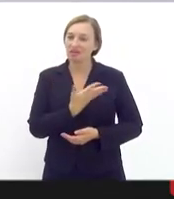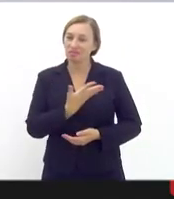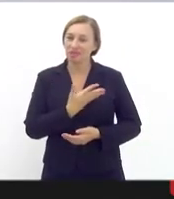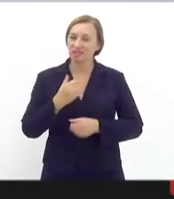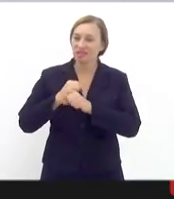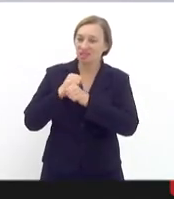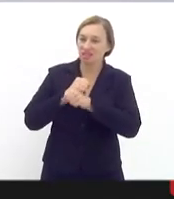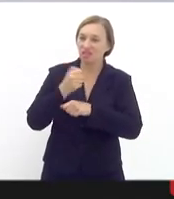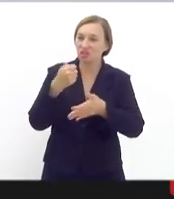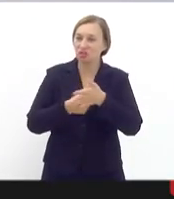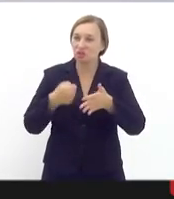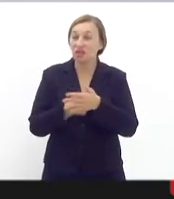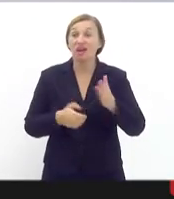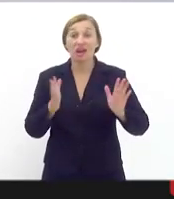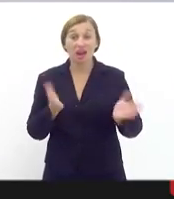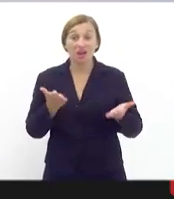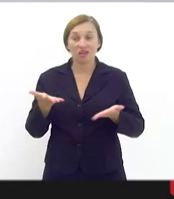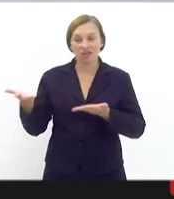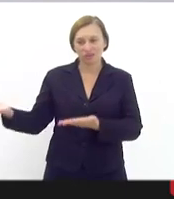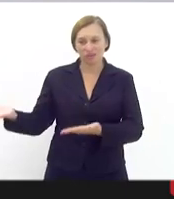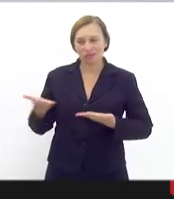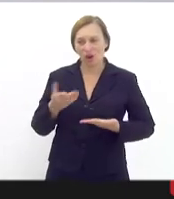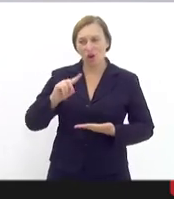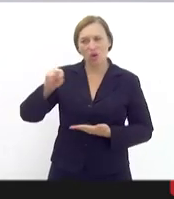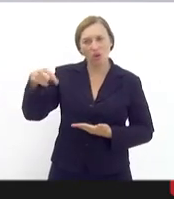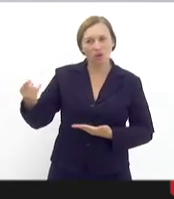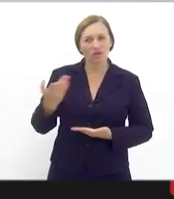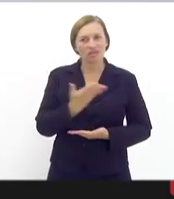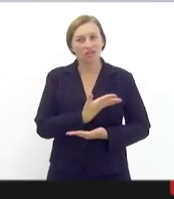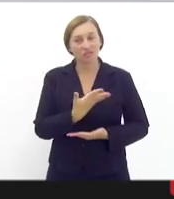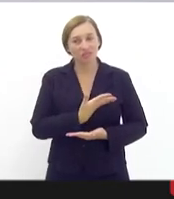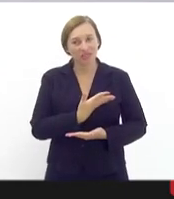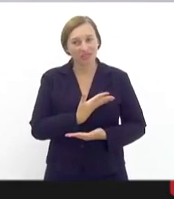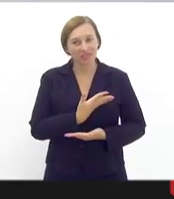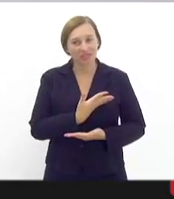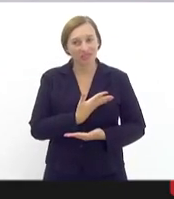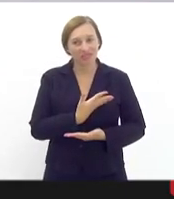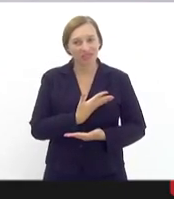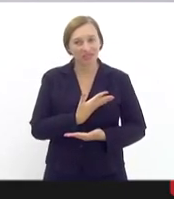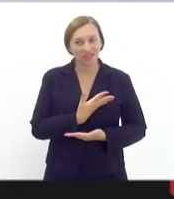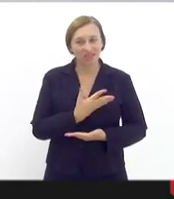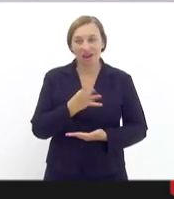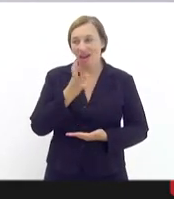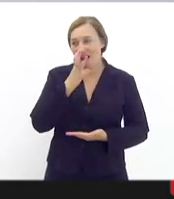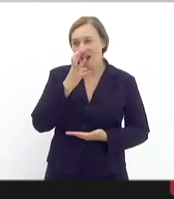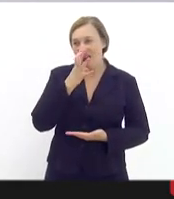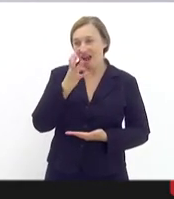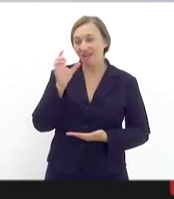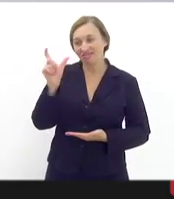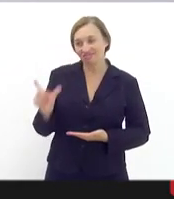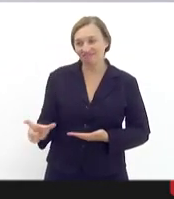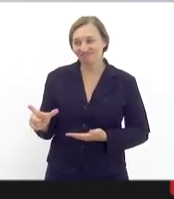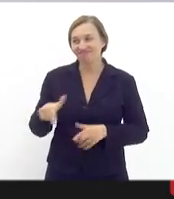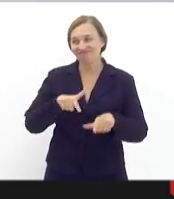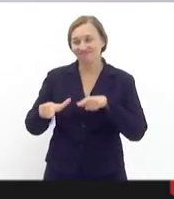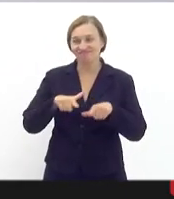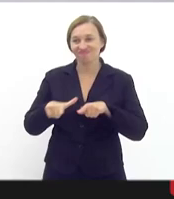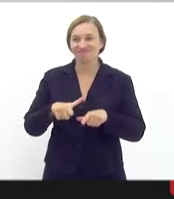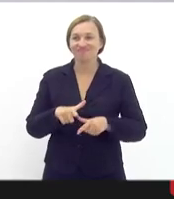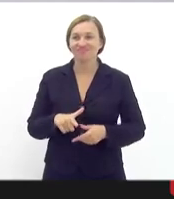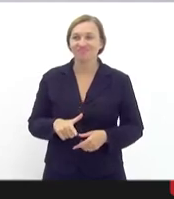de lutas, né? Bom, agora eu quero chamar uma outra amiga muito querida e parceira que eu admiro muito, que tem um trabalho, além dela